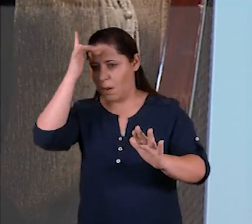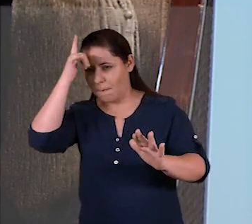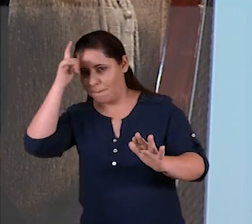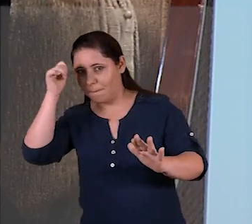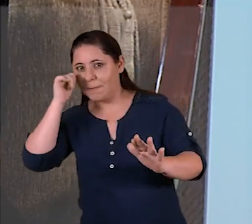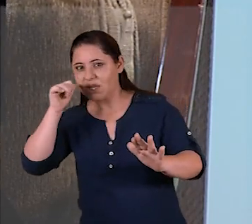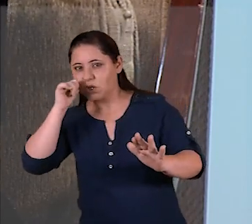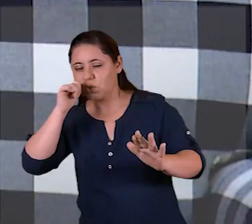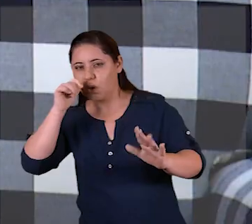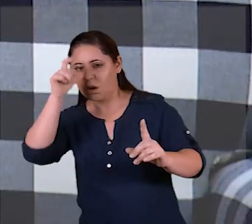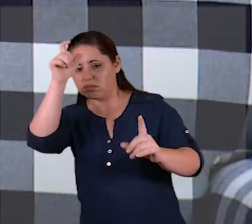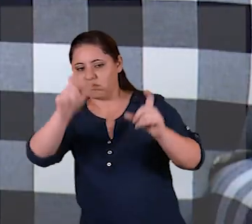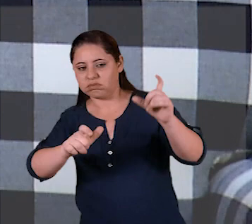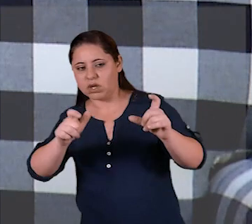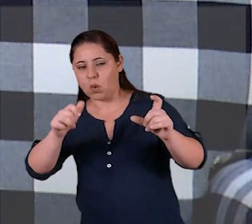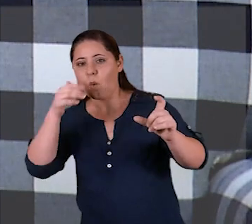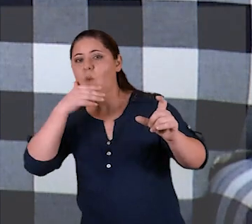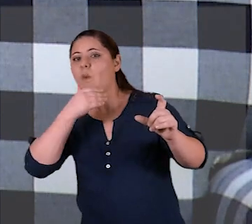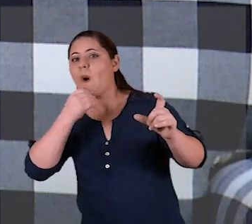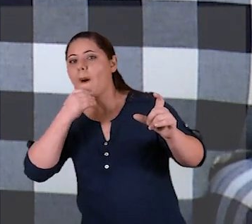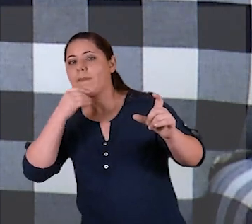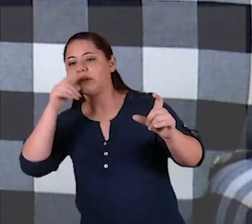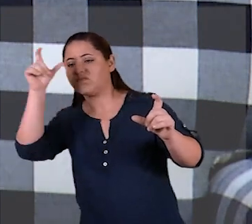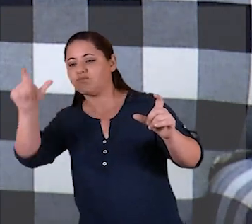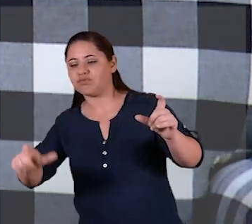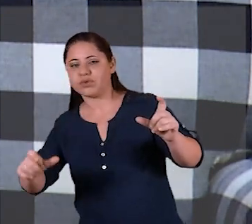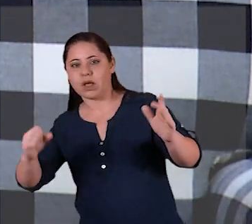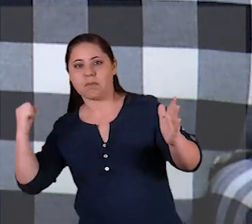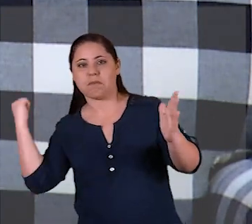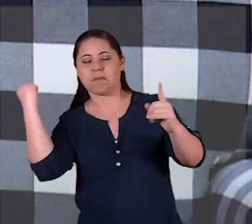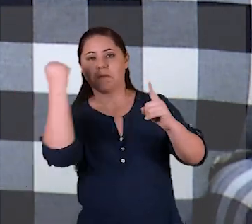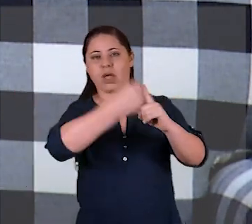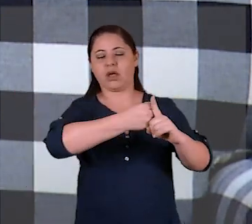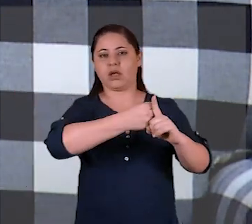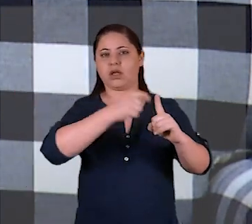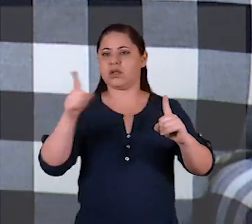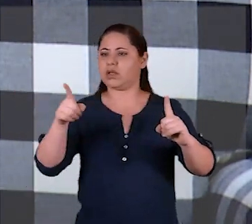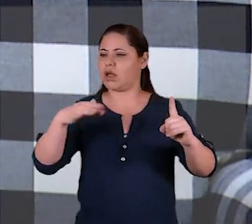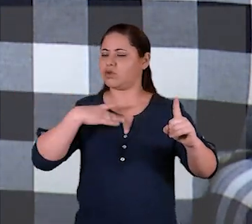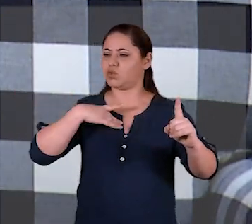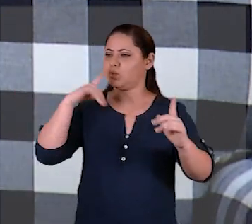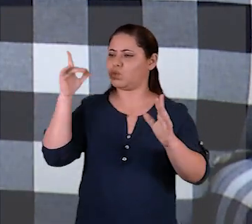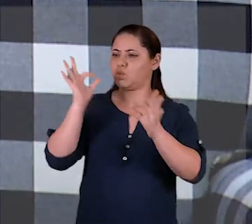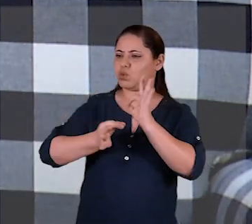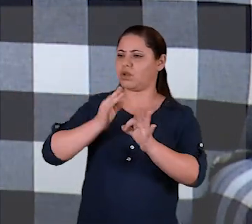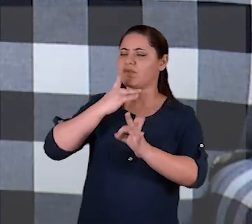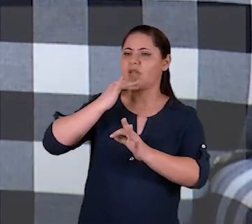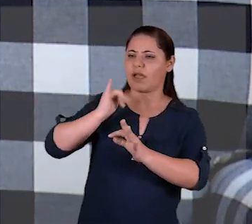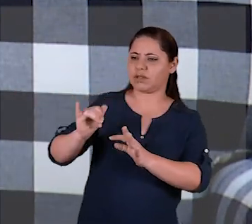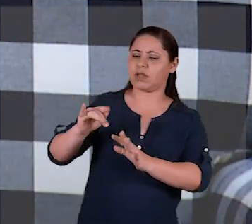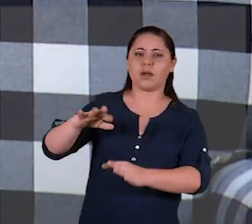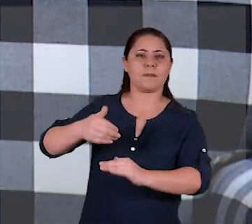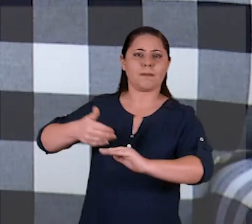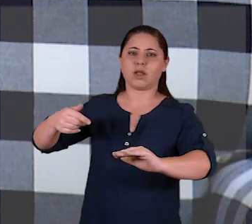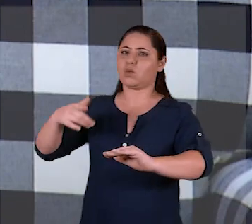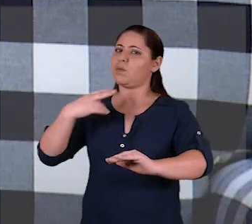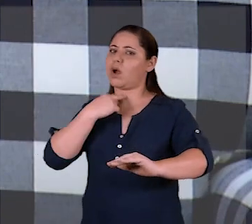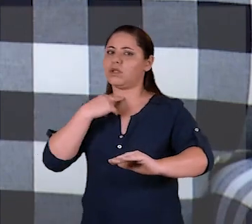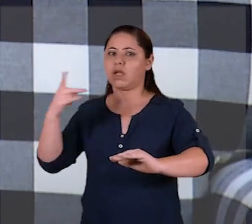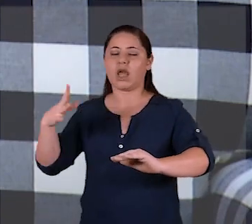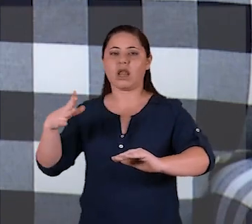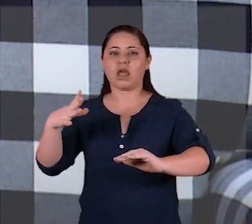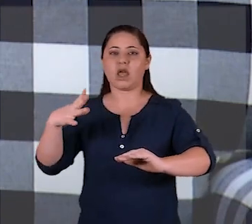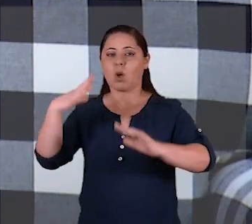medida protetiva. O governo federal recentemente atualizou a Lei Maria da Penha, incluiu alguns dispositivos. Eu queria saber se em